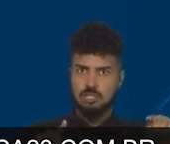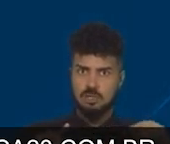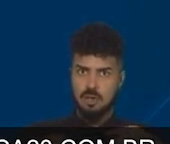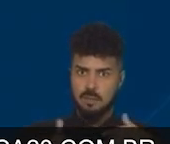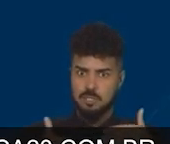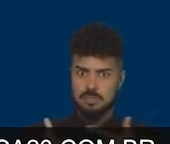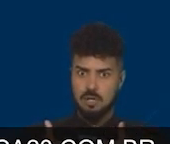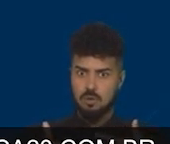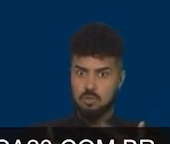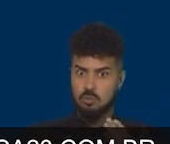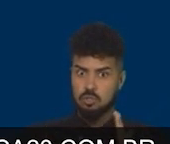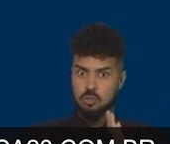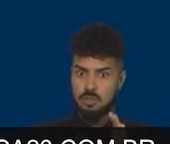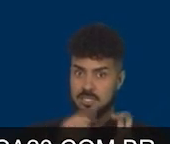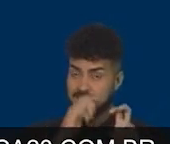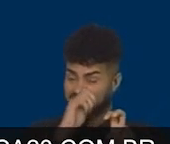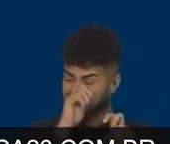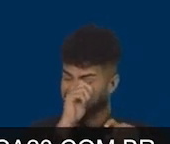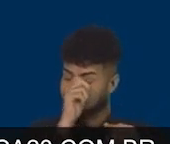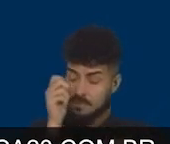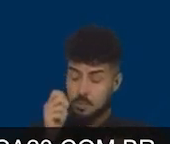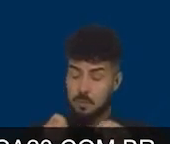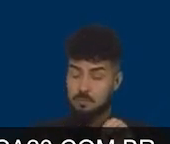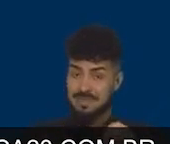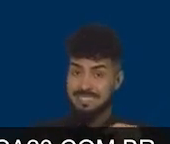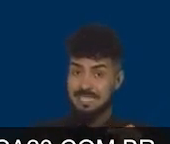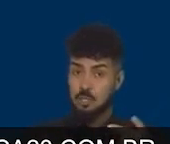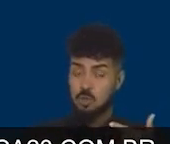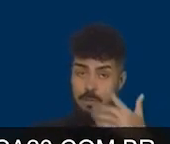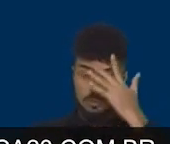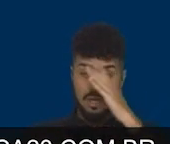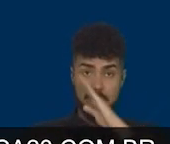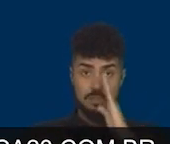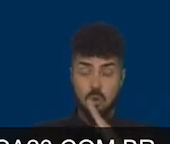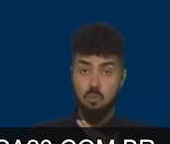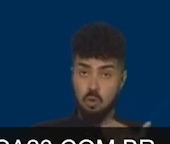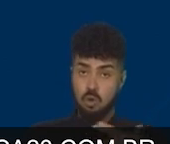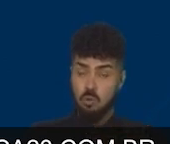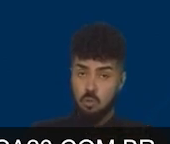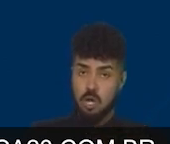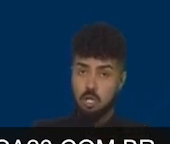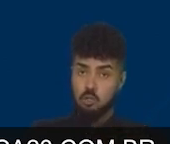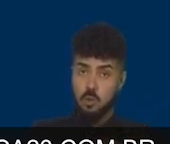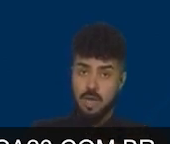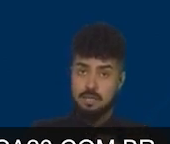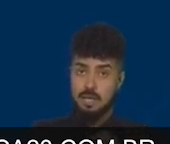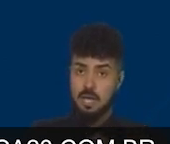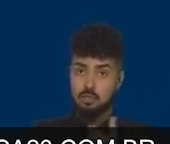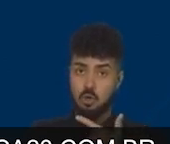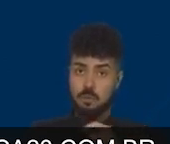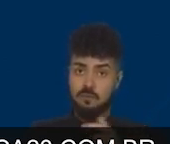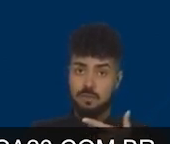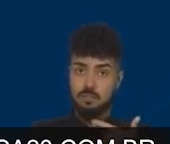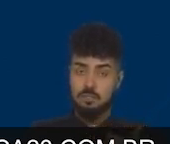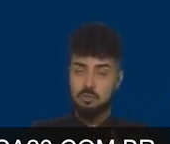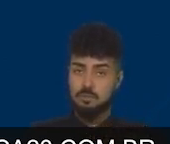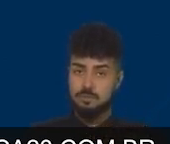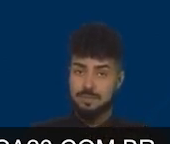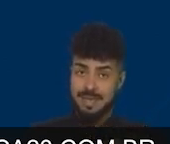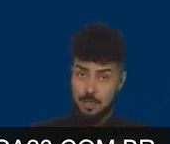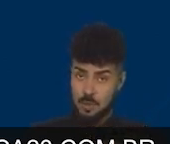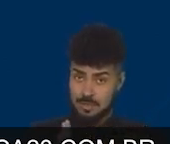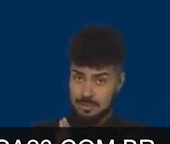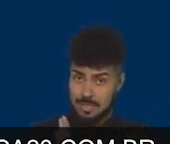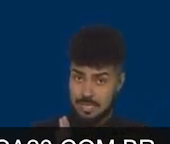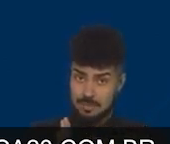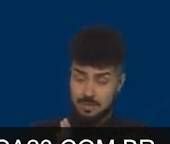que 5.072 brasileiros morreram por causa da doença em 2021, o que